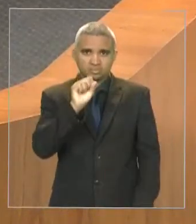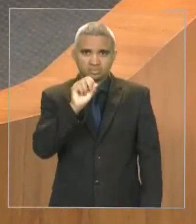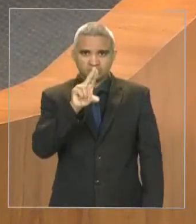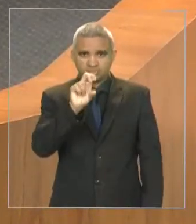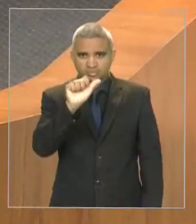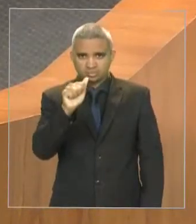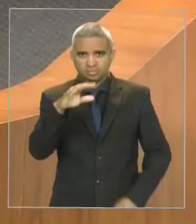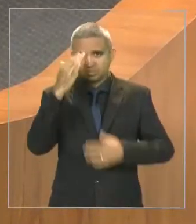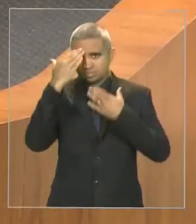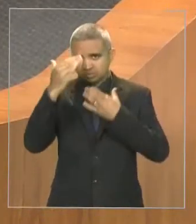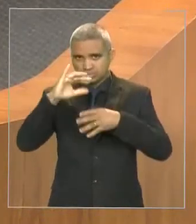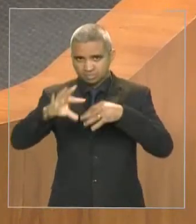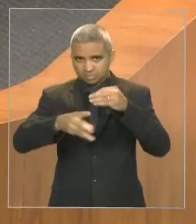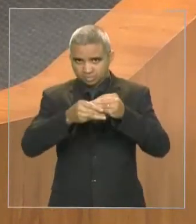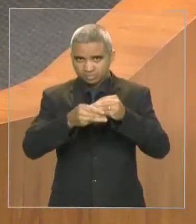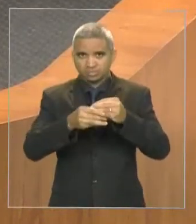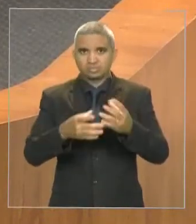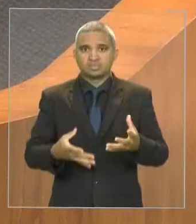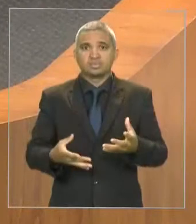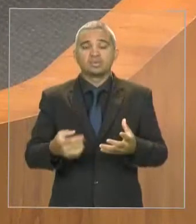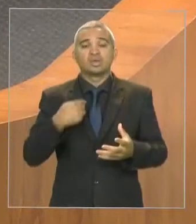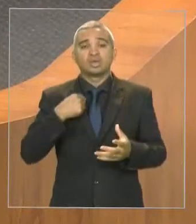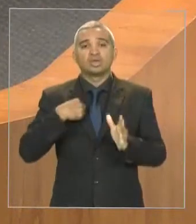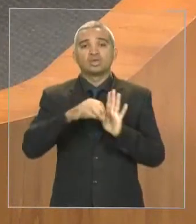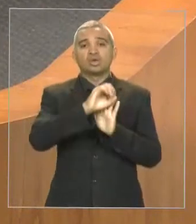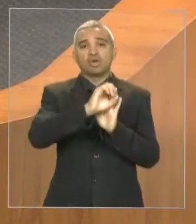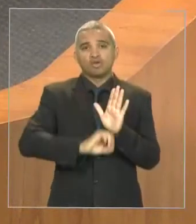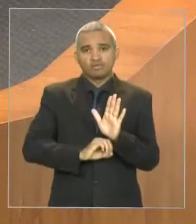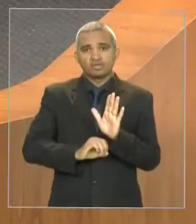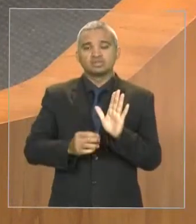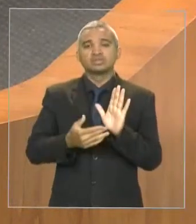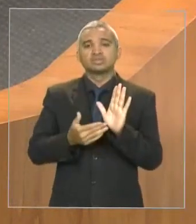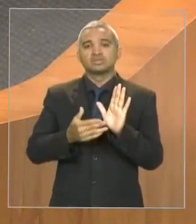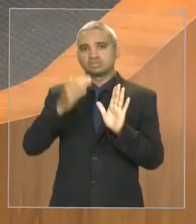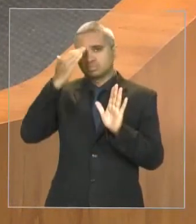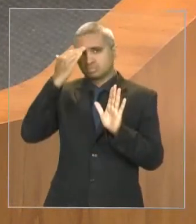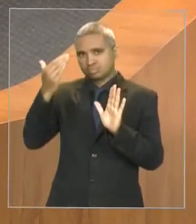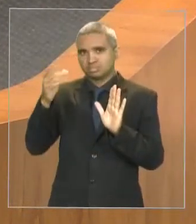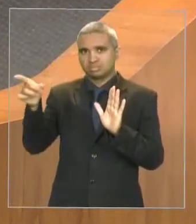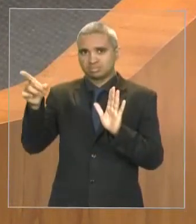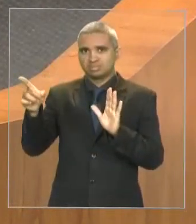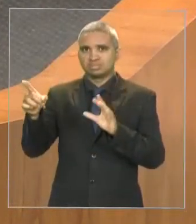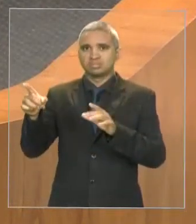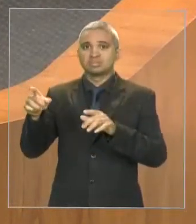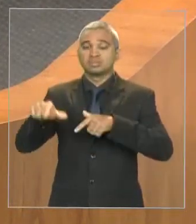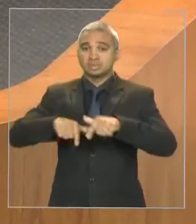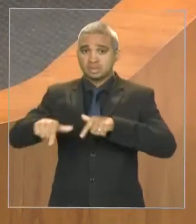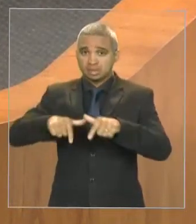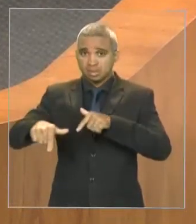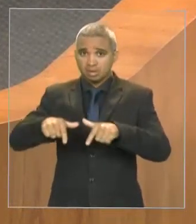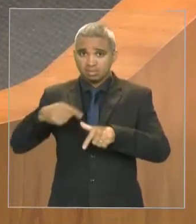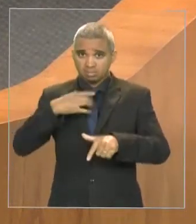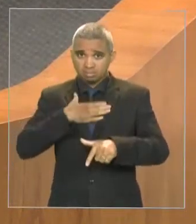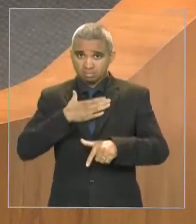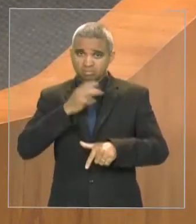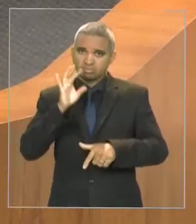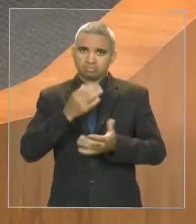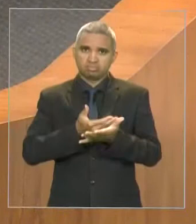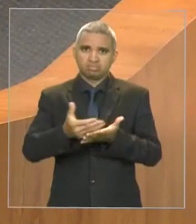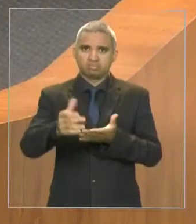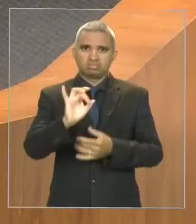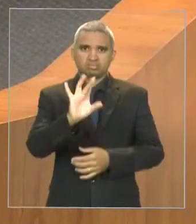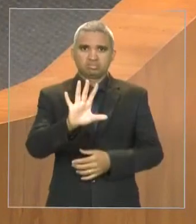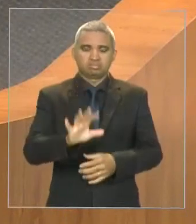governo do Estado do Maranhão até hoje, em mandar esse ofício para a Assembleia Legislativa, porque o trabalho está só iniciando. Eles talvez